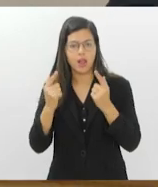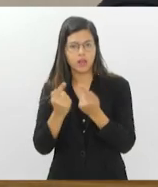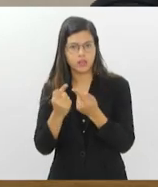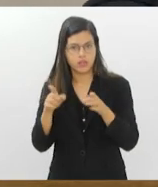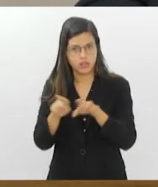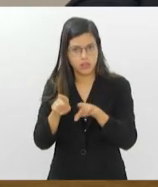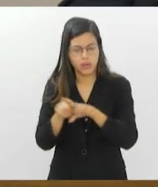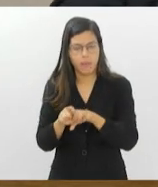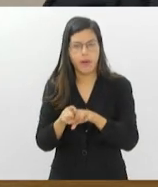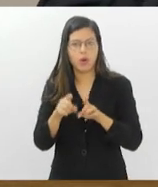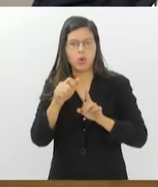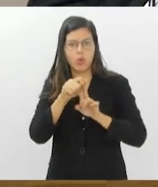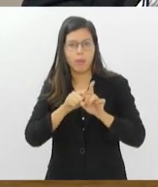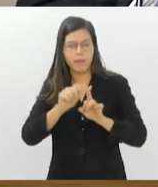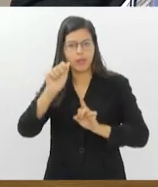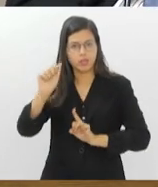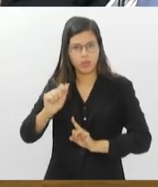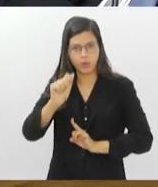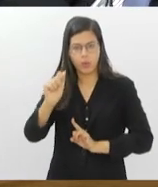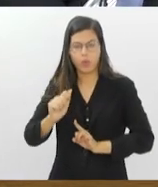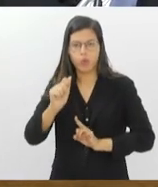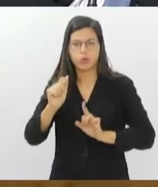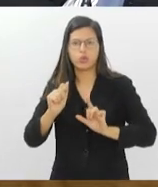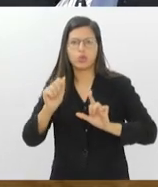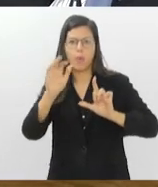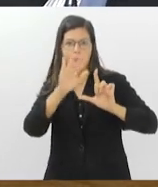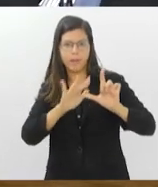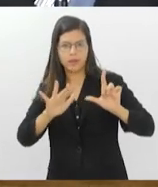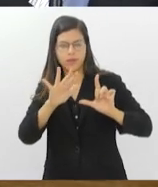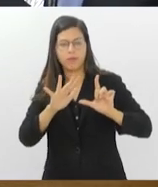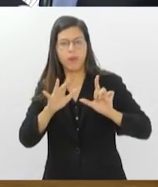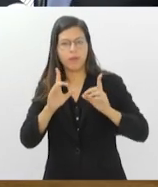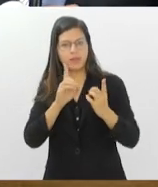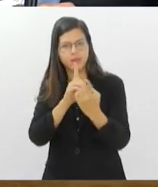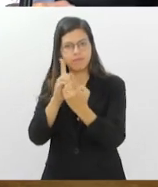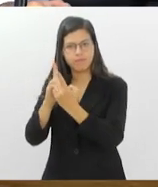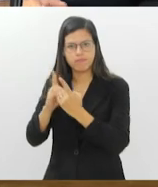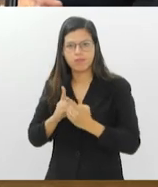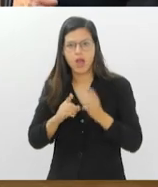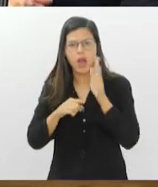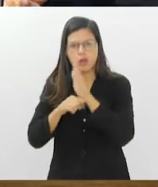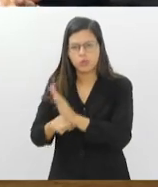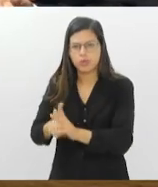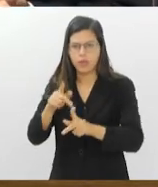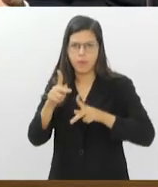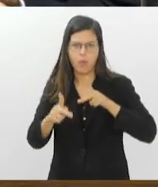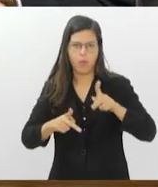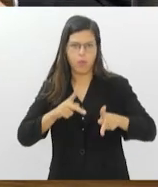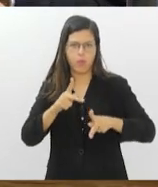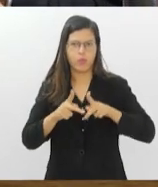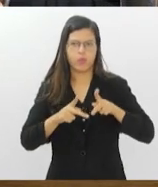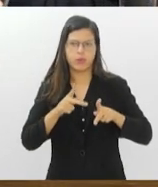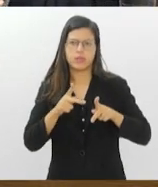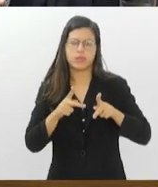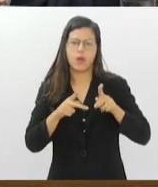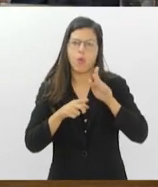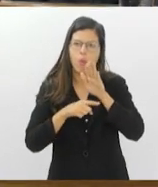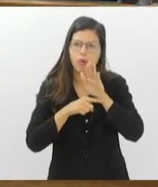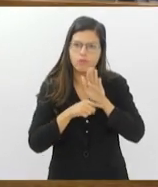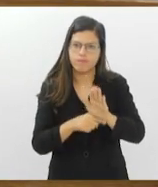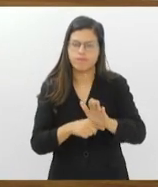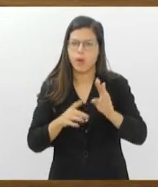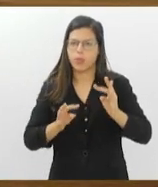partir do mês de agosto, um canal de atendimento para ajudar a população nos encaminhamentos necessários para auxiliar